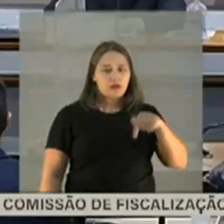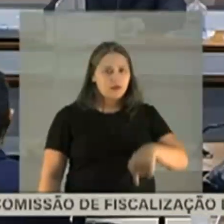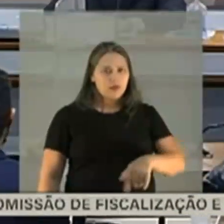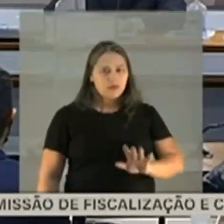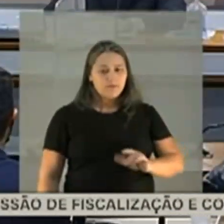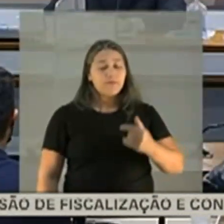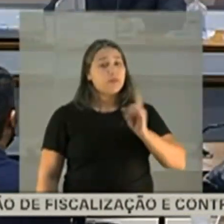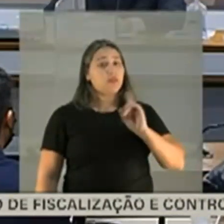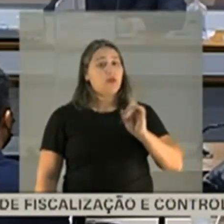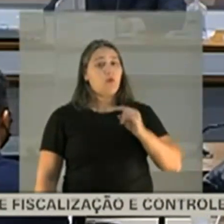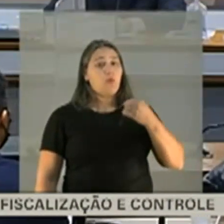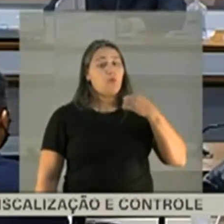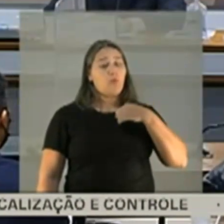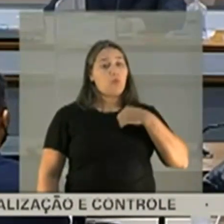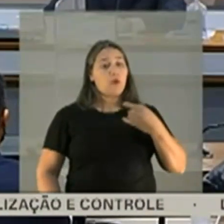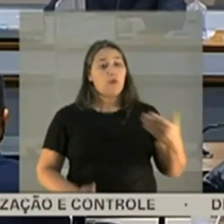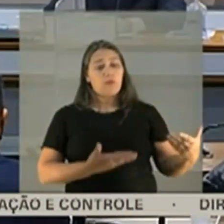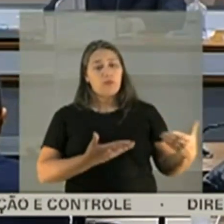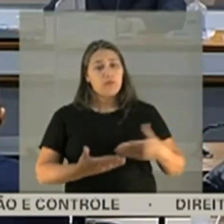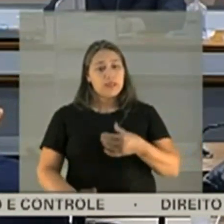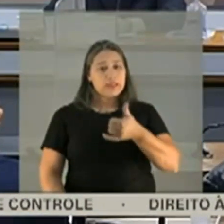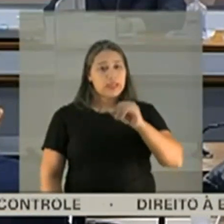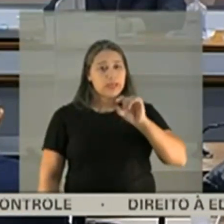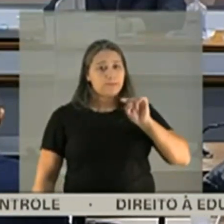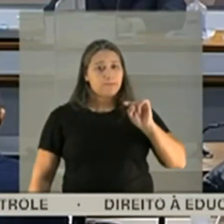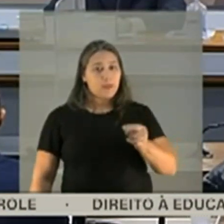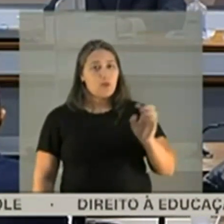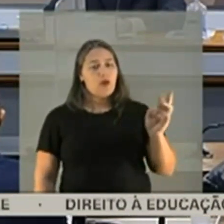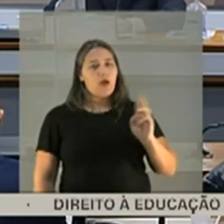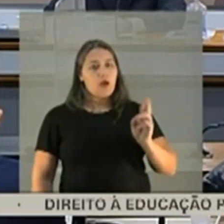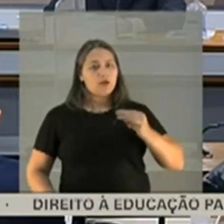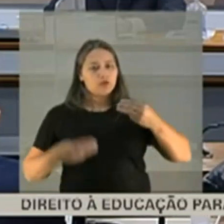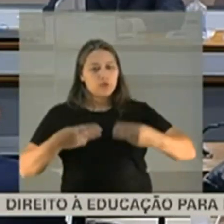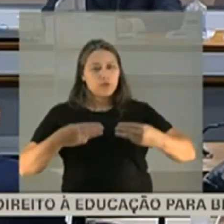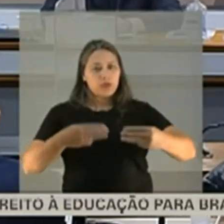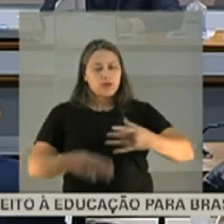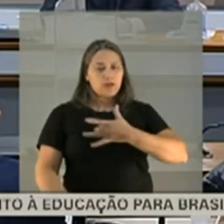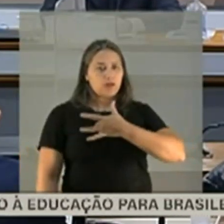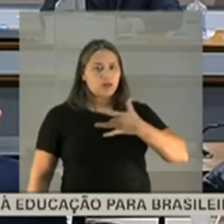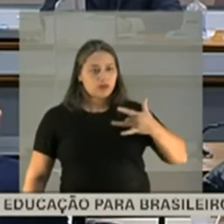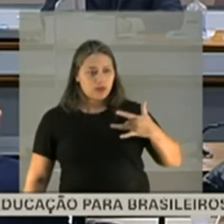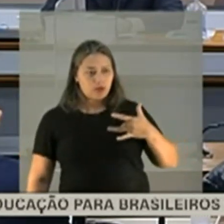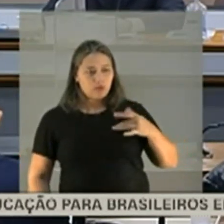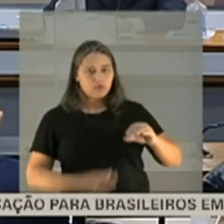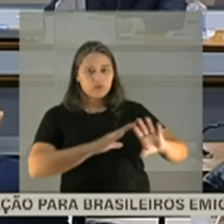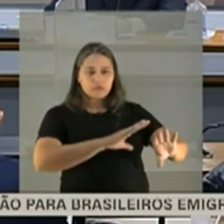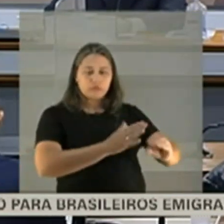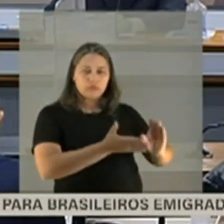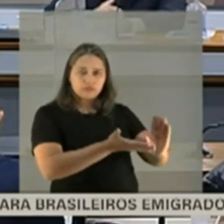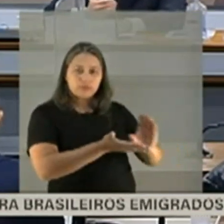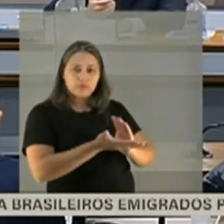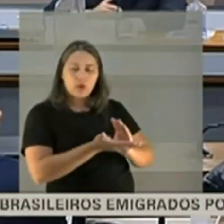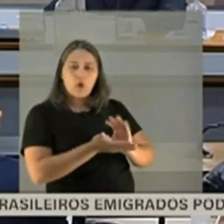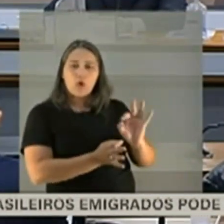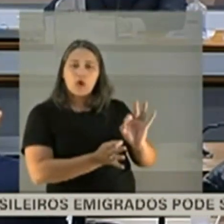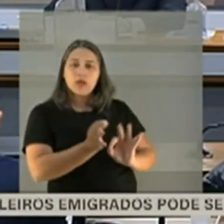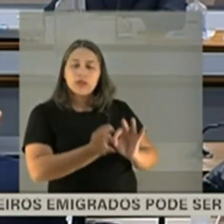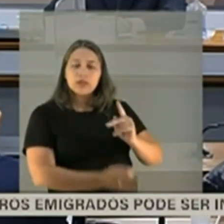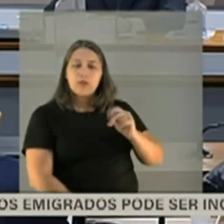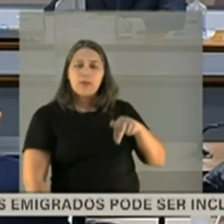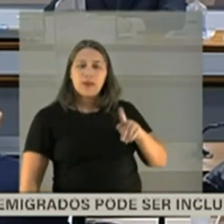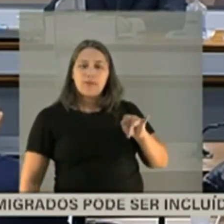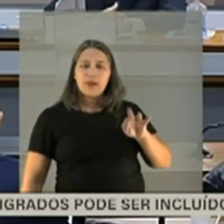eu recebi, num momento, R$10.000 do Ministério da Saúde via a Organização Pan-Americana da Saúde, o que é